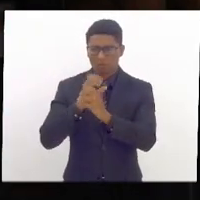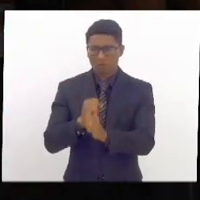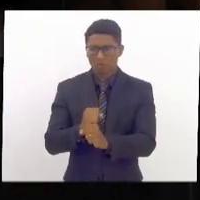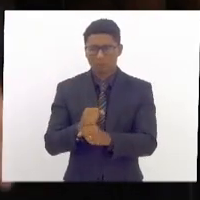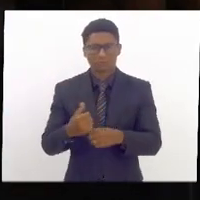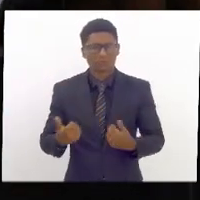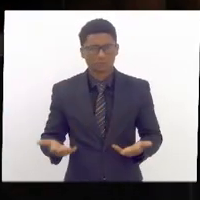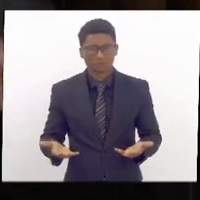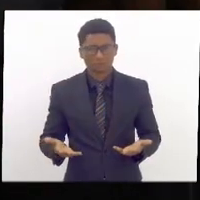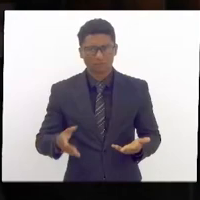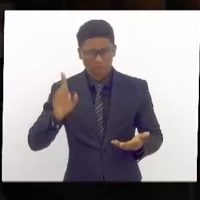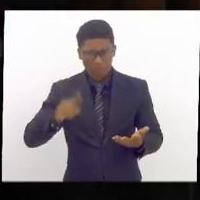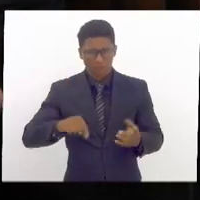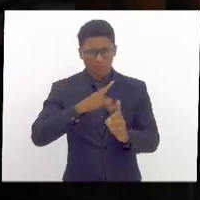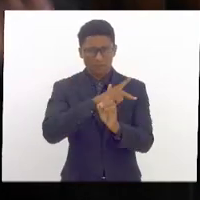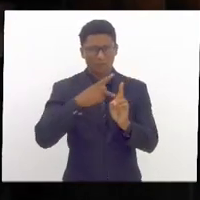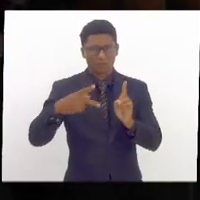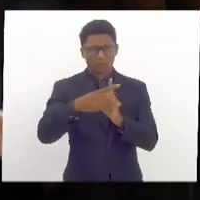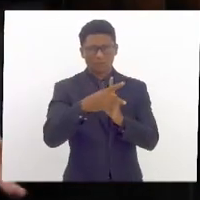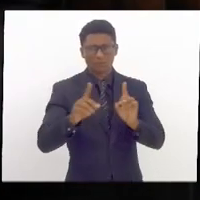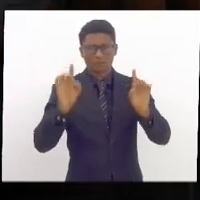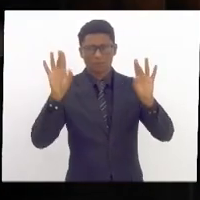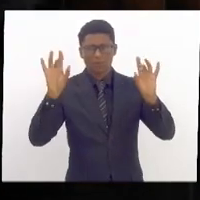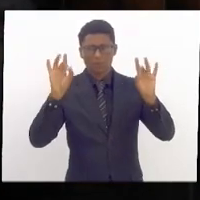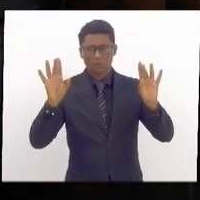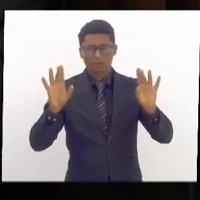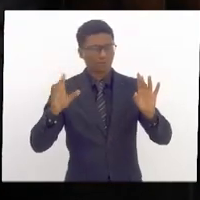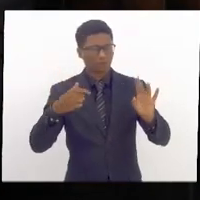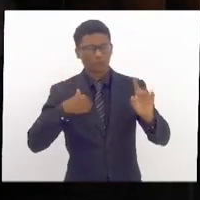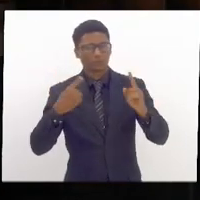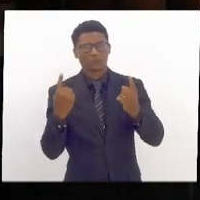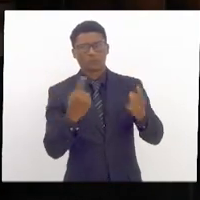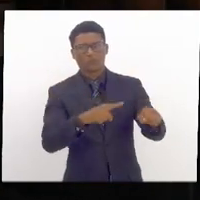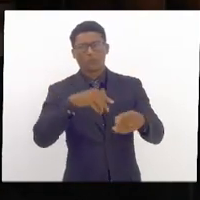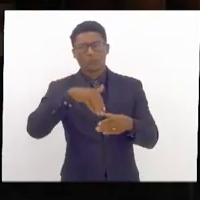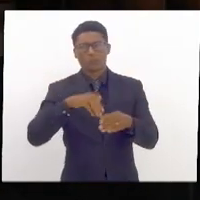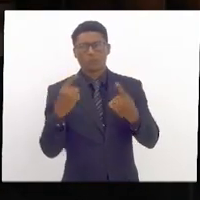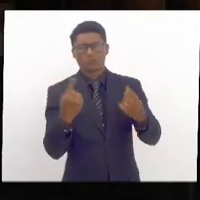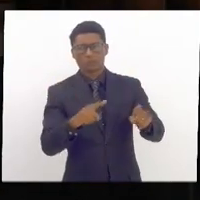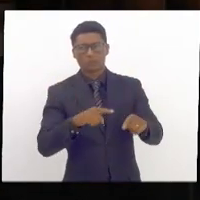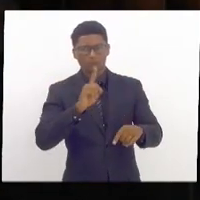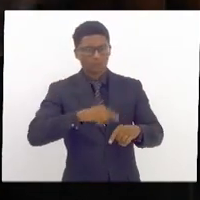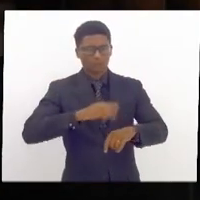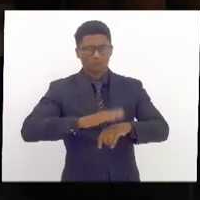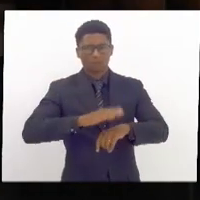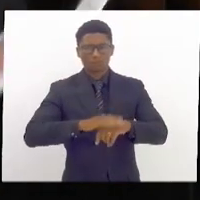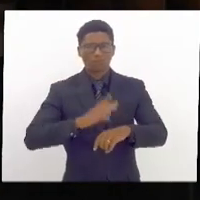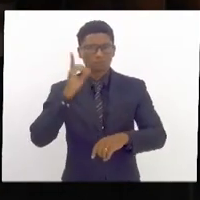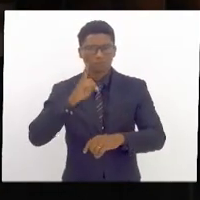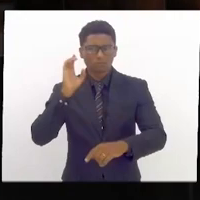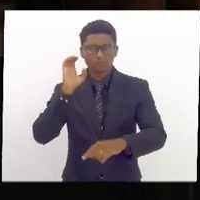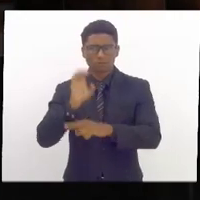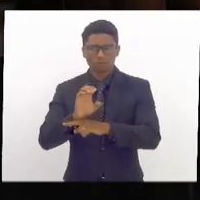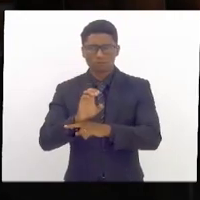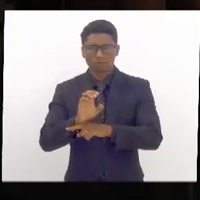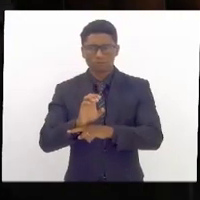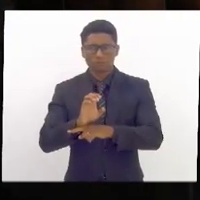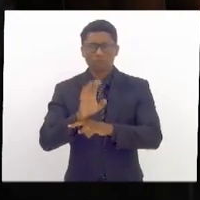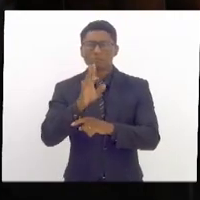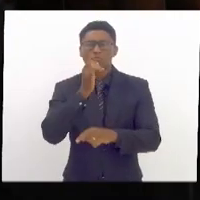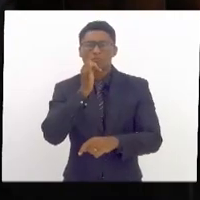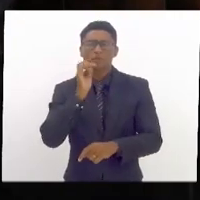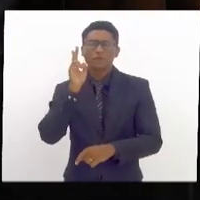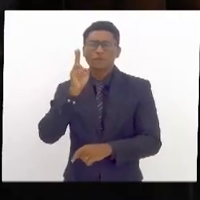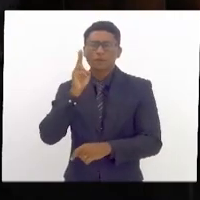regime previdenciário especial? Eu discordo, sou contra, votarei contra, para deputados estaduais? Então, como é que vai contar tempo de vereador? Como é